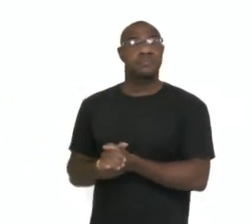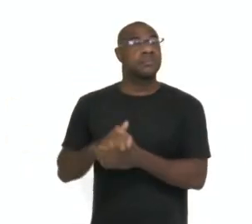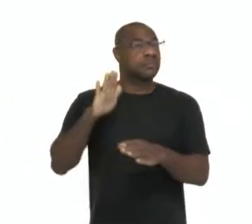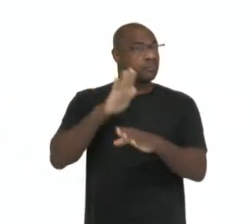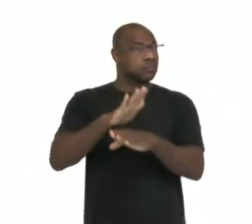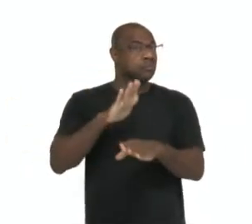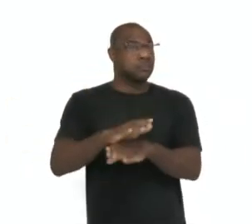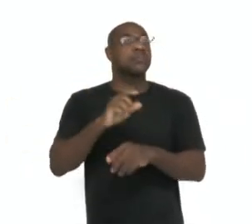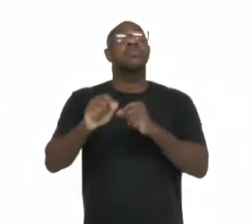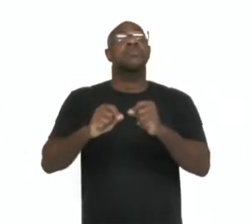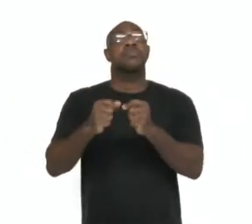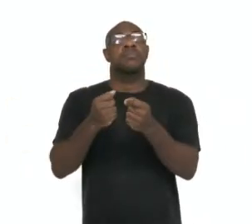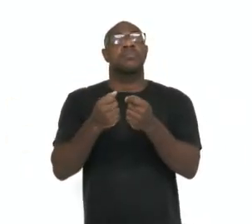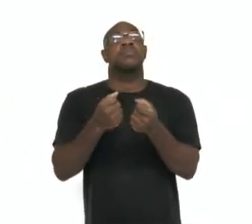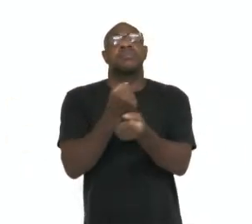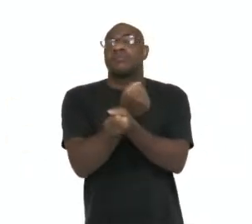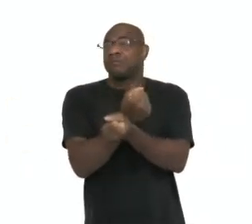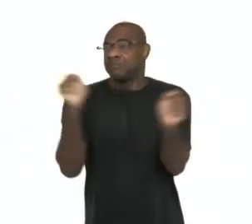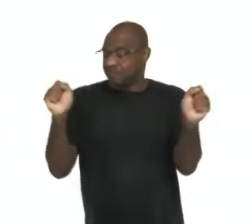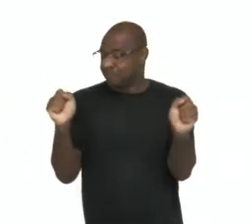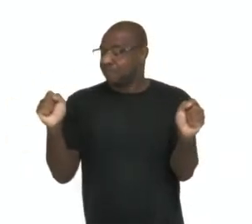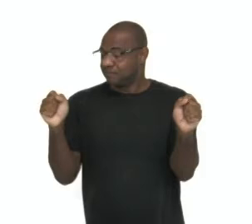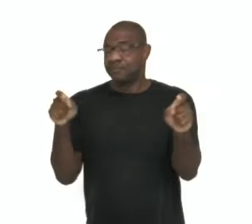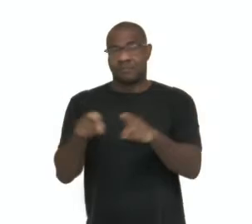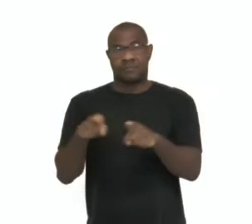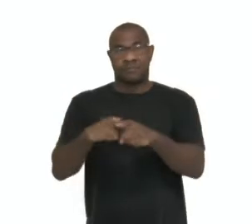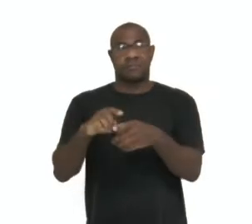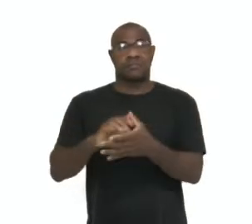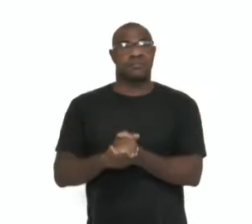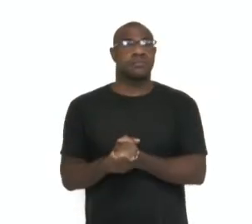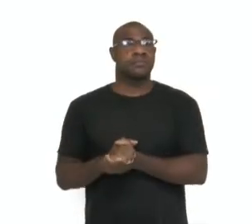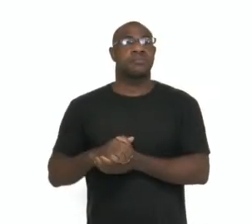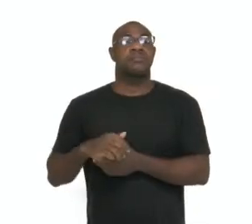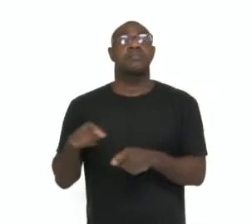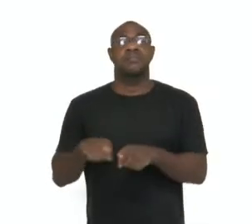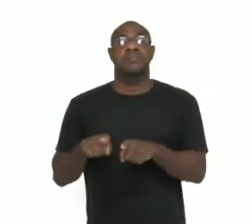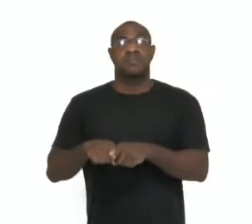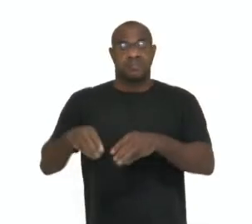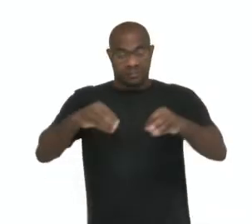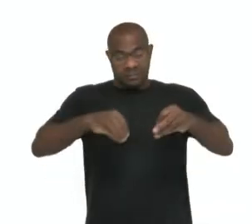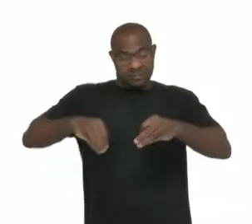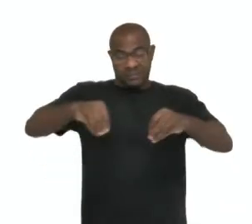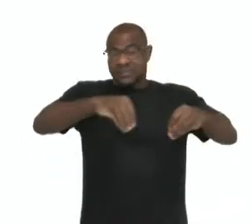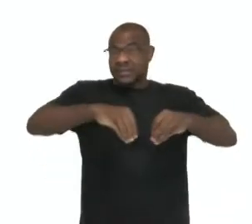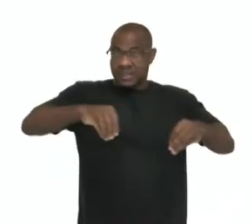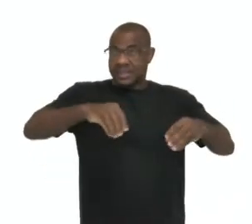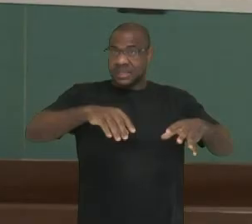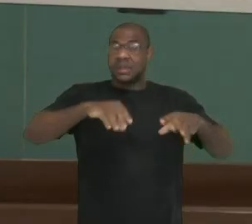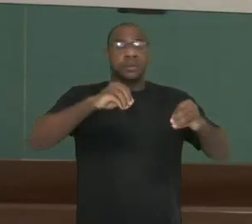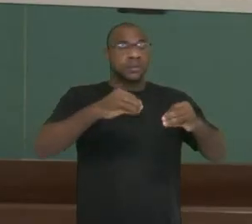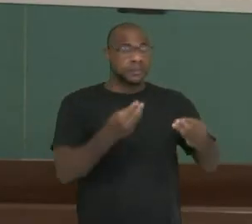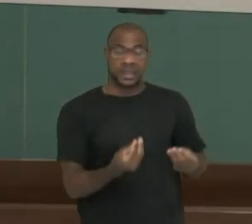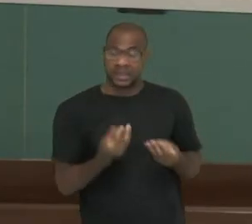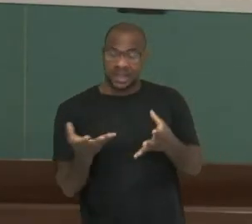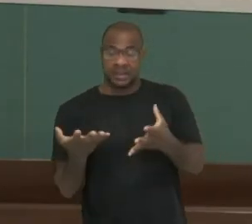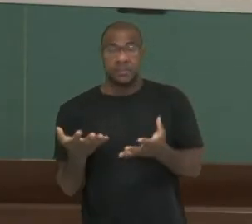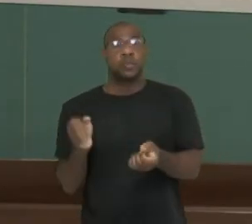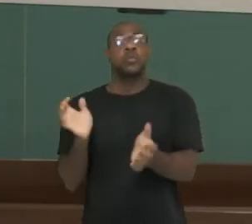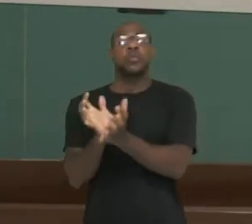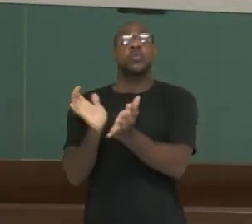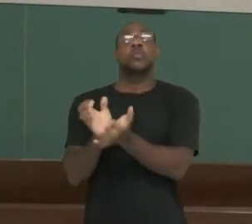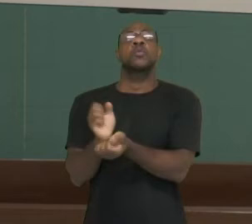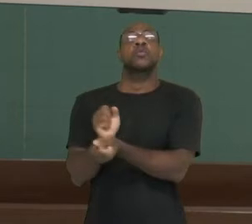e também, né, isso tudo sem uma indenização e a doação de terras para ex-escravos. Porque ela